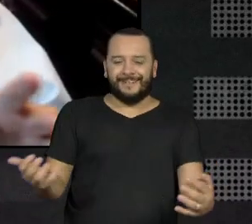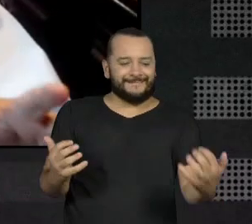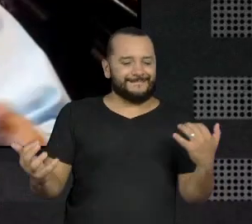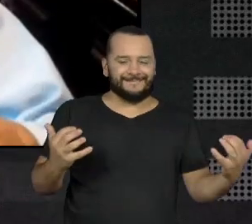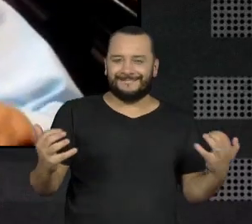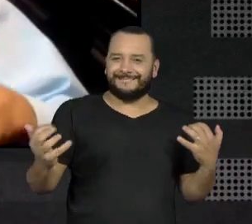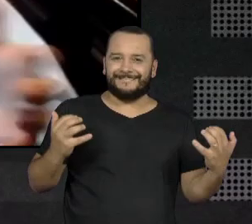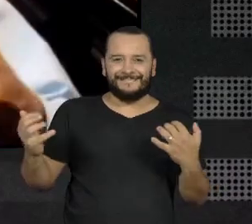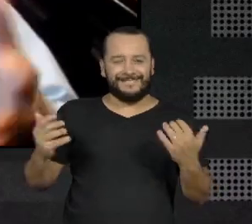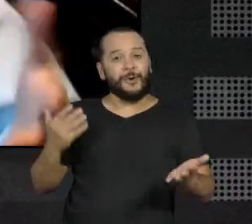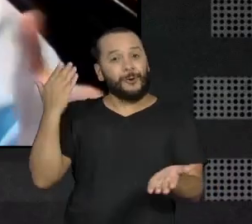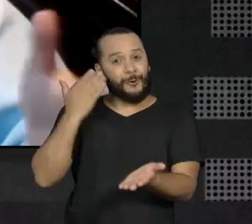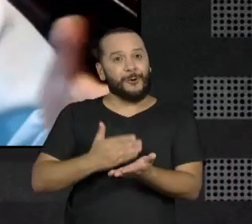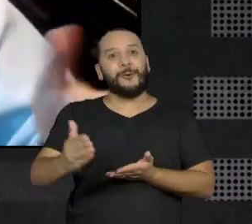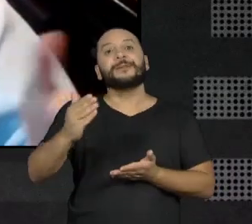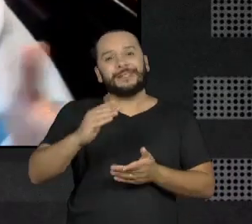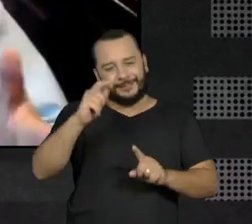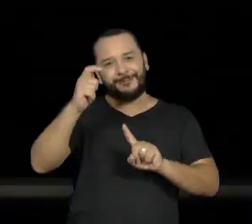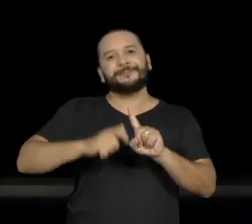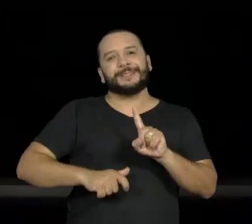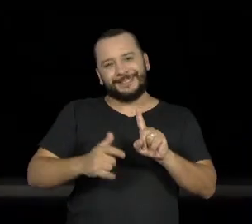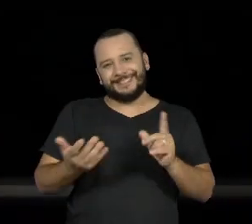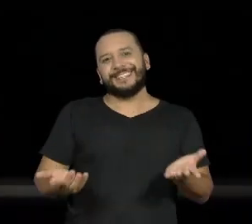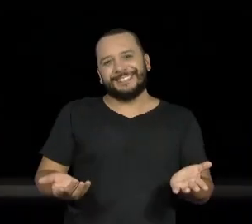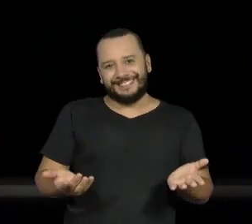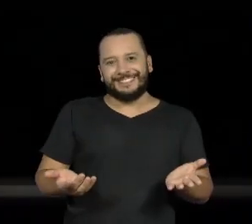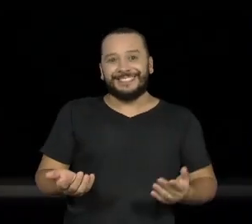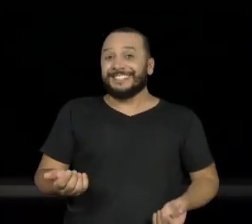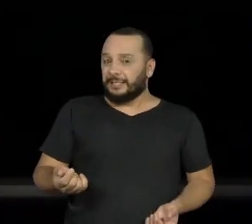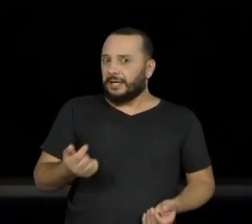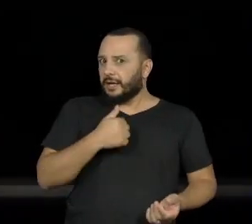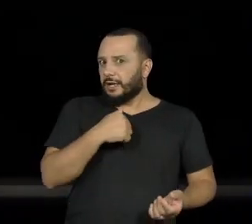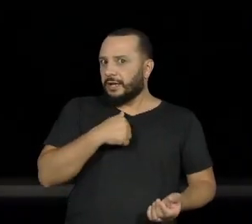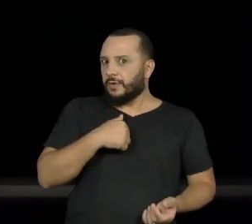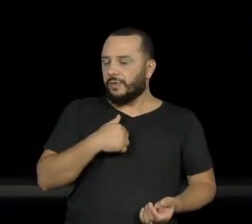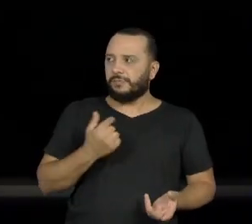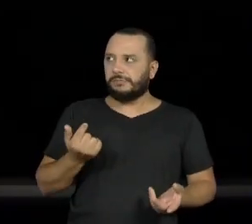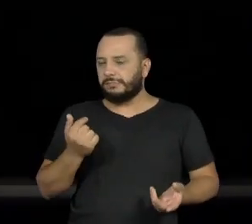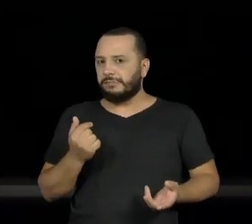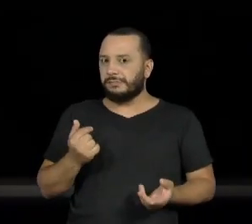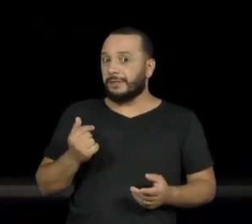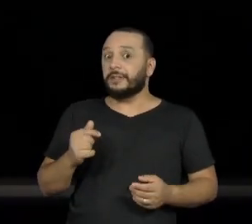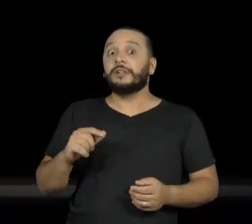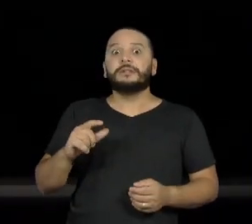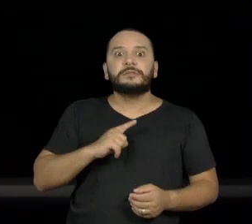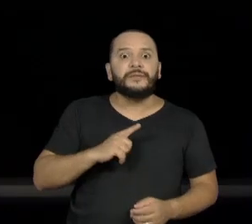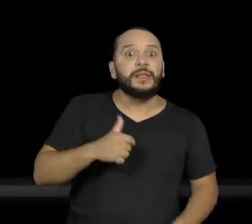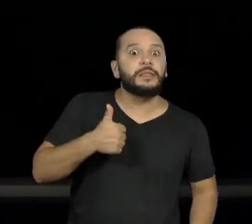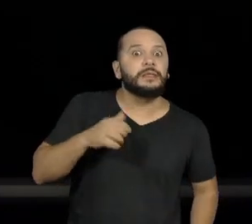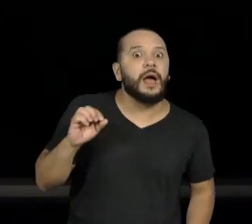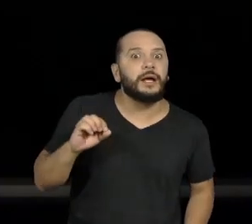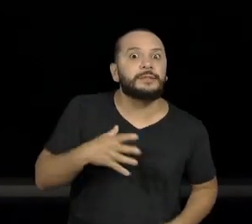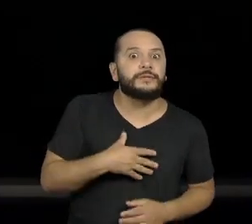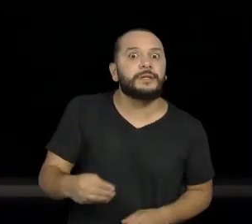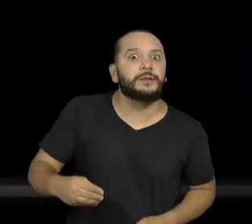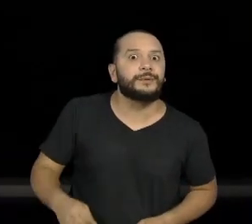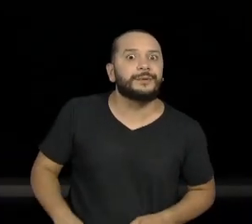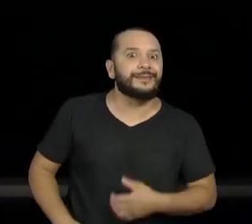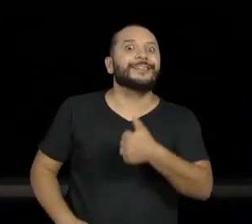meus primeiros personagens que pegaram. Vou fazer a mesma coisa, né? Então, eu tive 10 filhos, 10